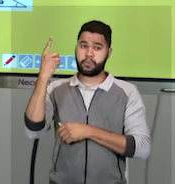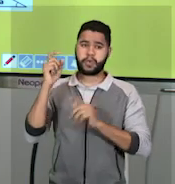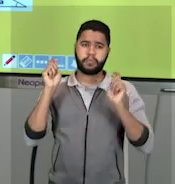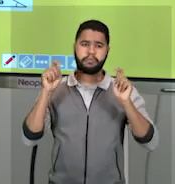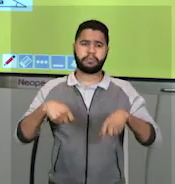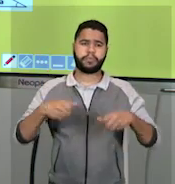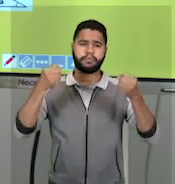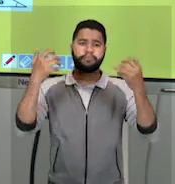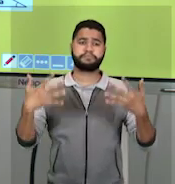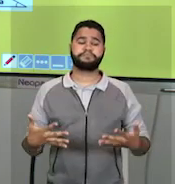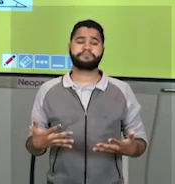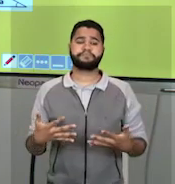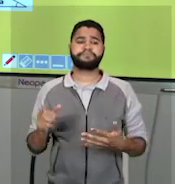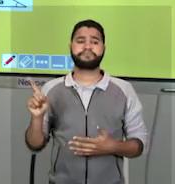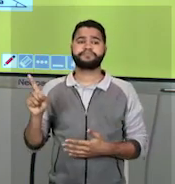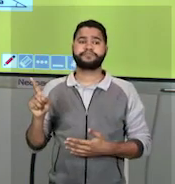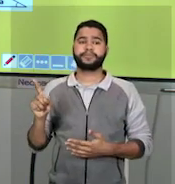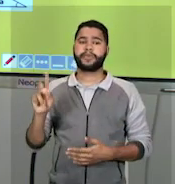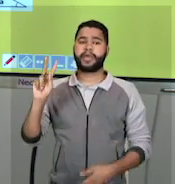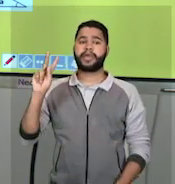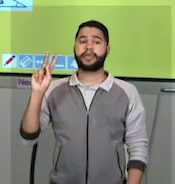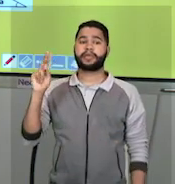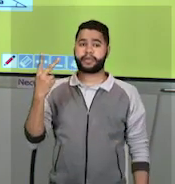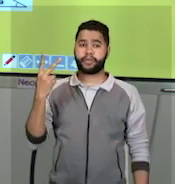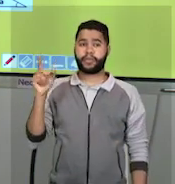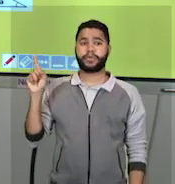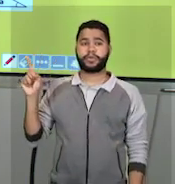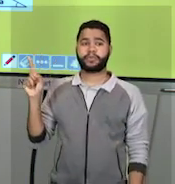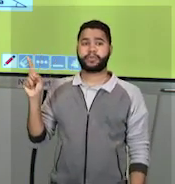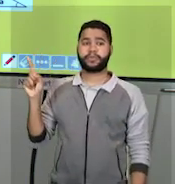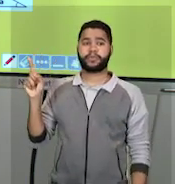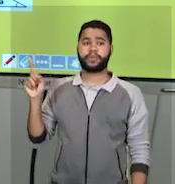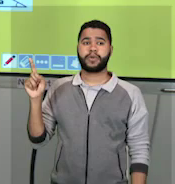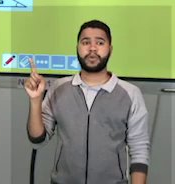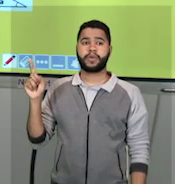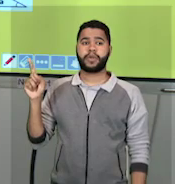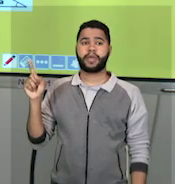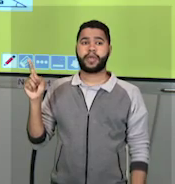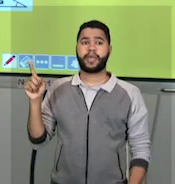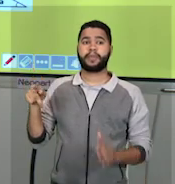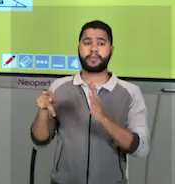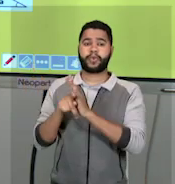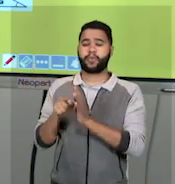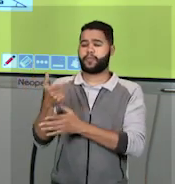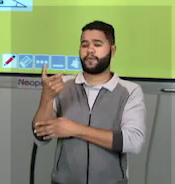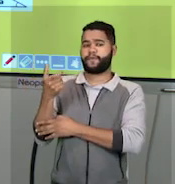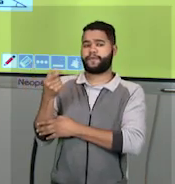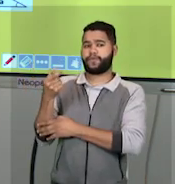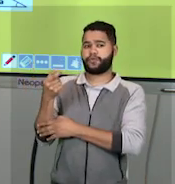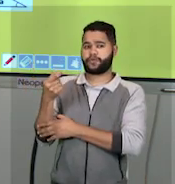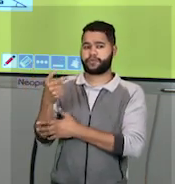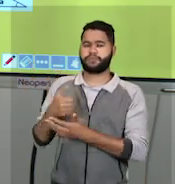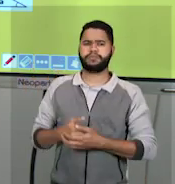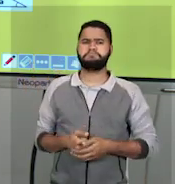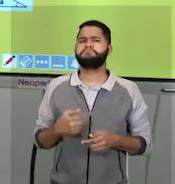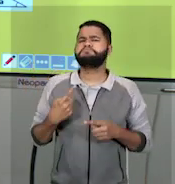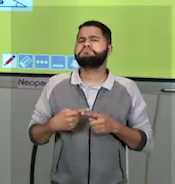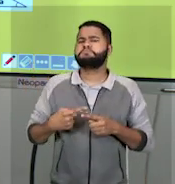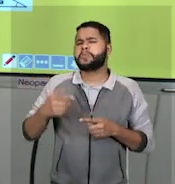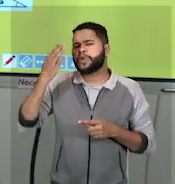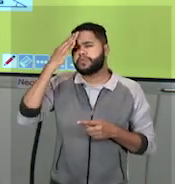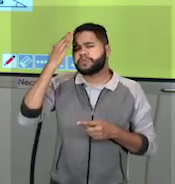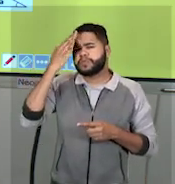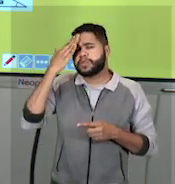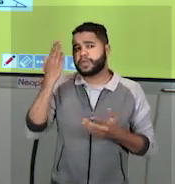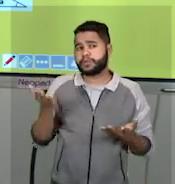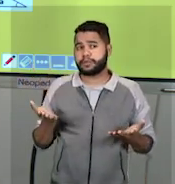vocês que a nossa famosa hipotenusa, ela mede esse valor de 20. Por que eu sei que é